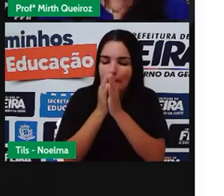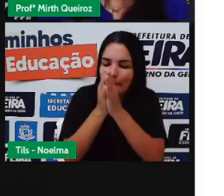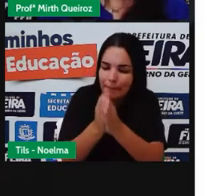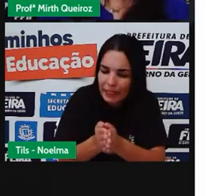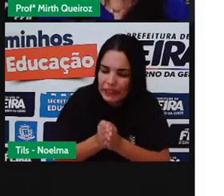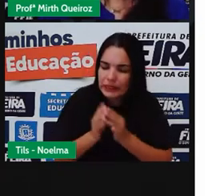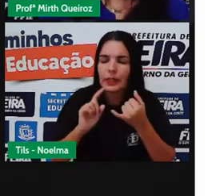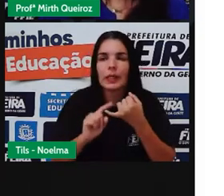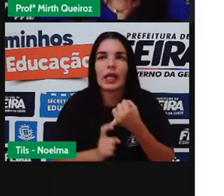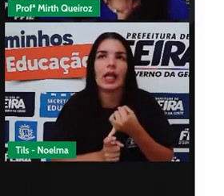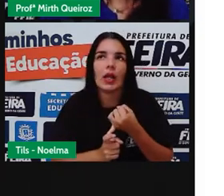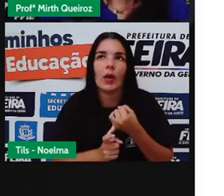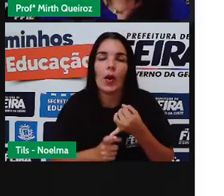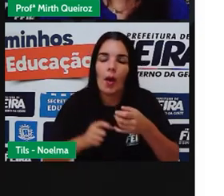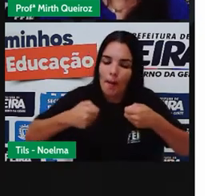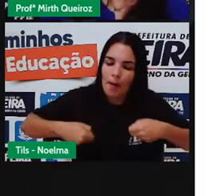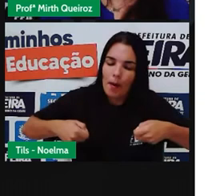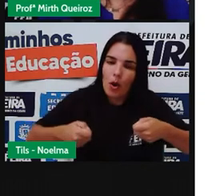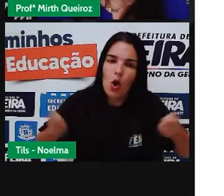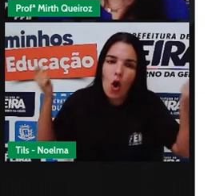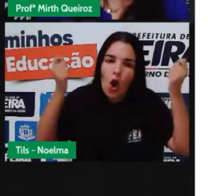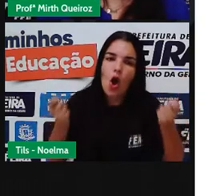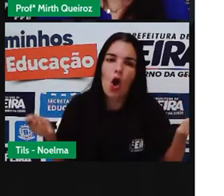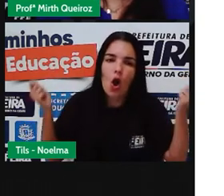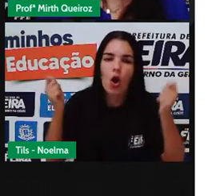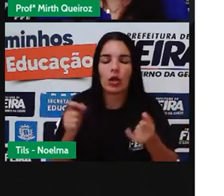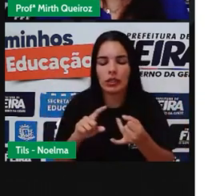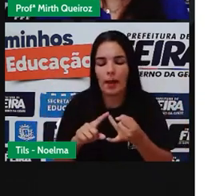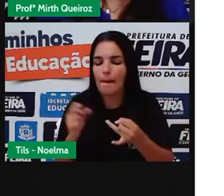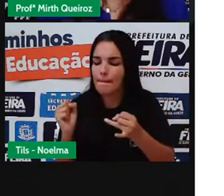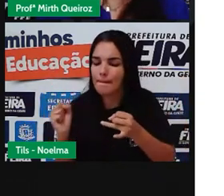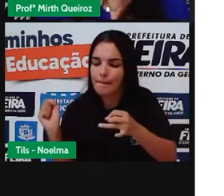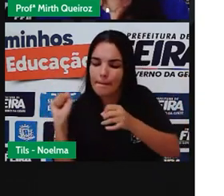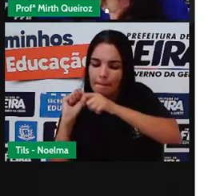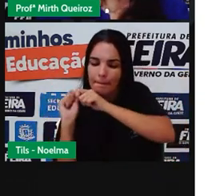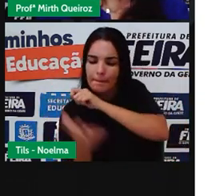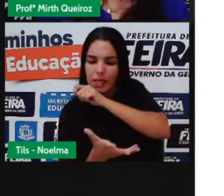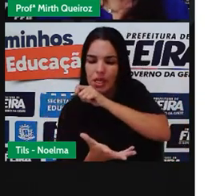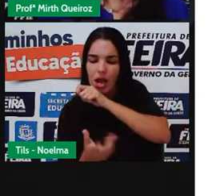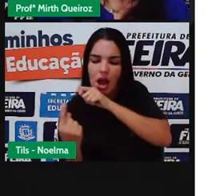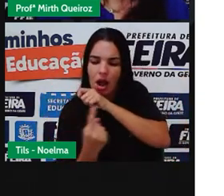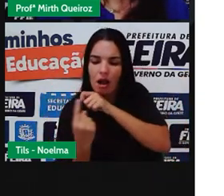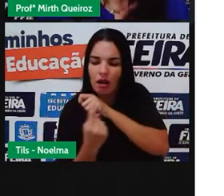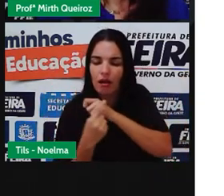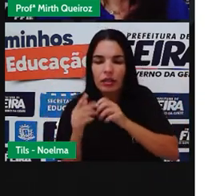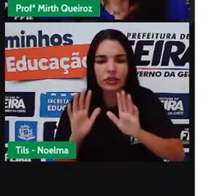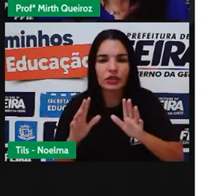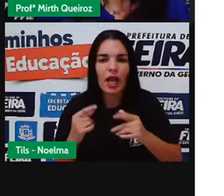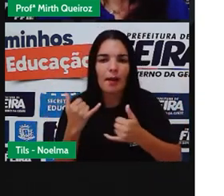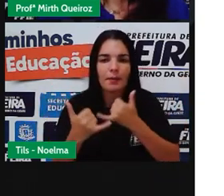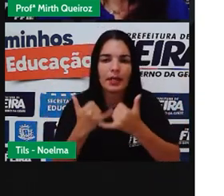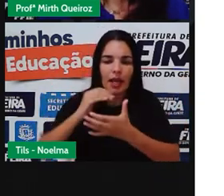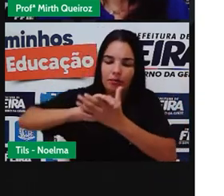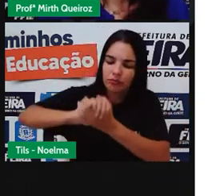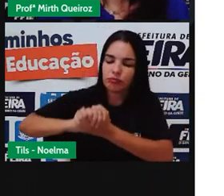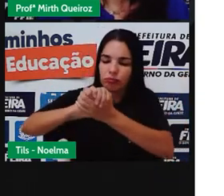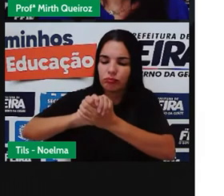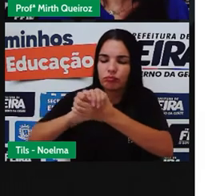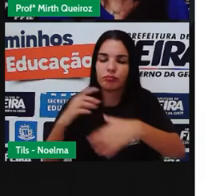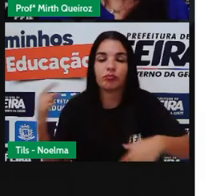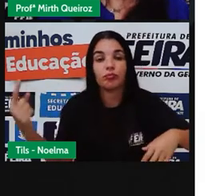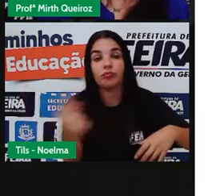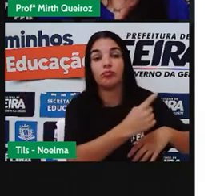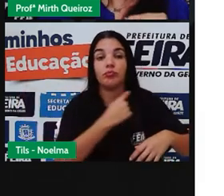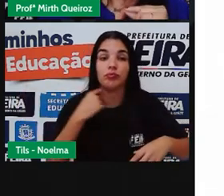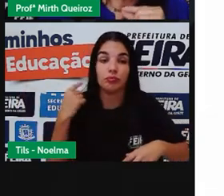passo-anel, já brinquei de corda, já brinquei de peão, já brinquei de roda, né? Da cantiga de